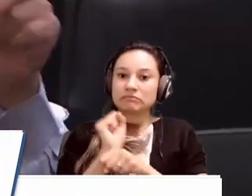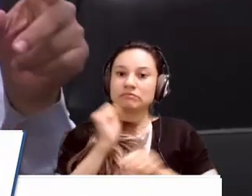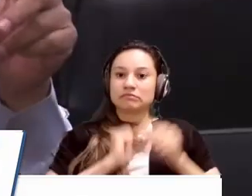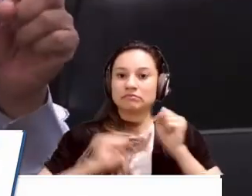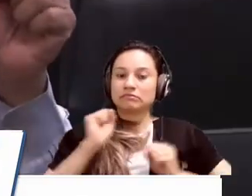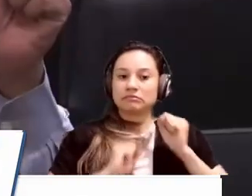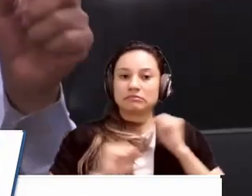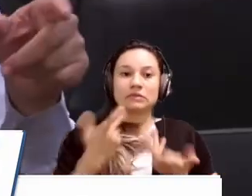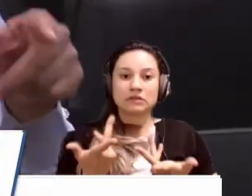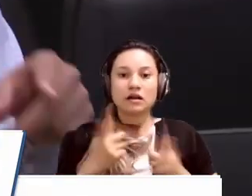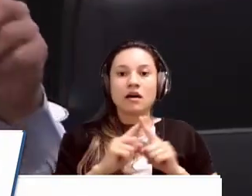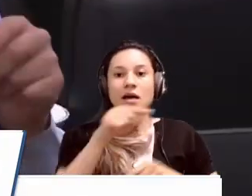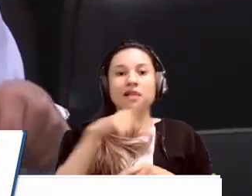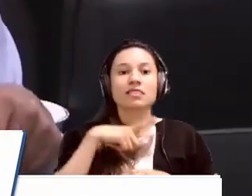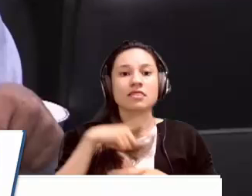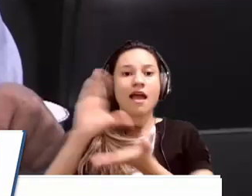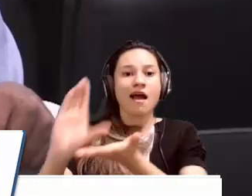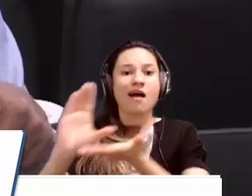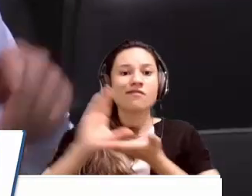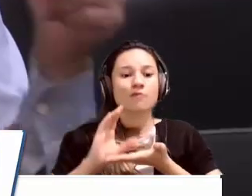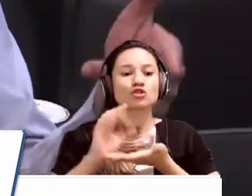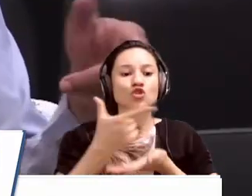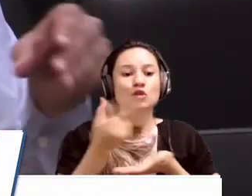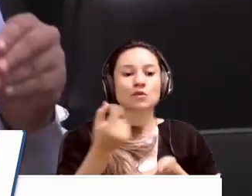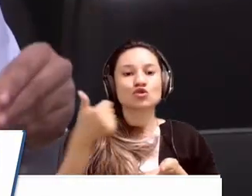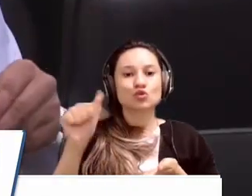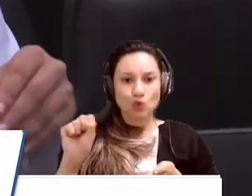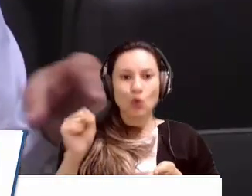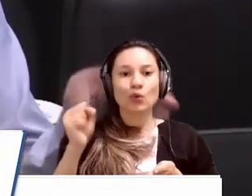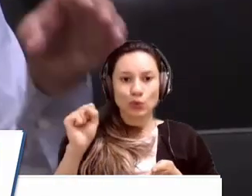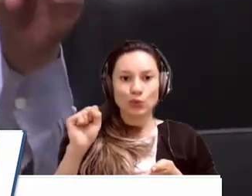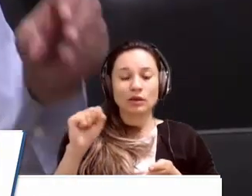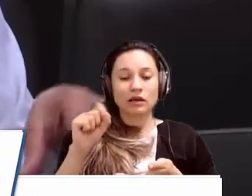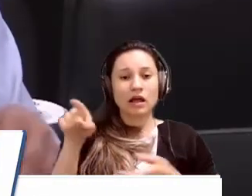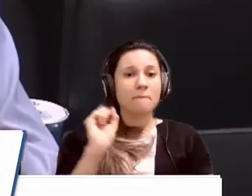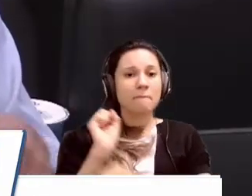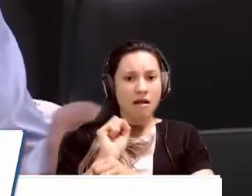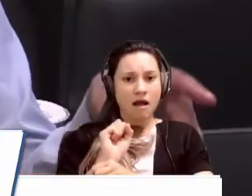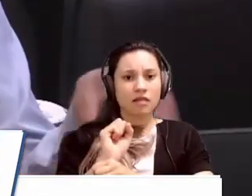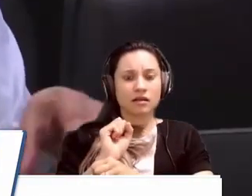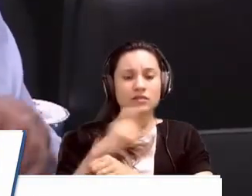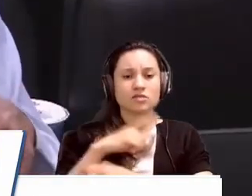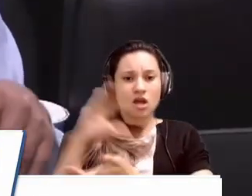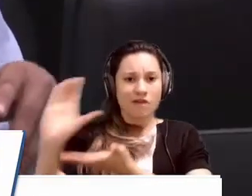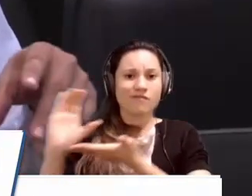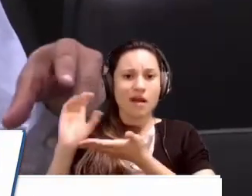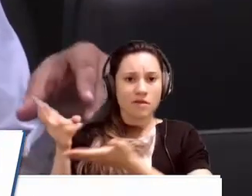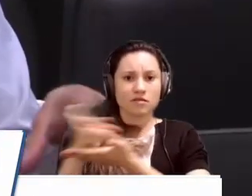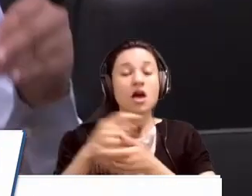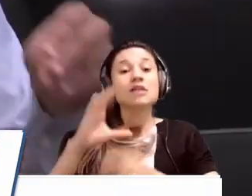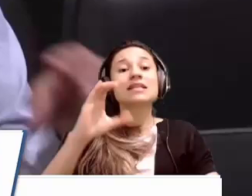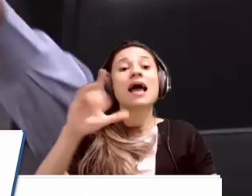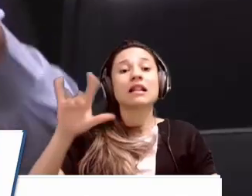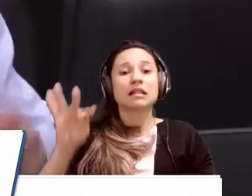receberam uma verba de 2018 que estava parada, né, porque eles legalizou a documentação, a CND legalizou tudo.